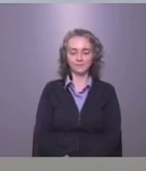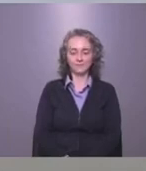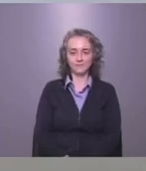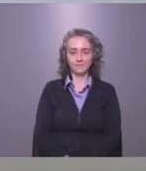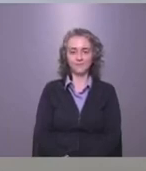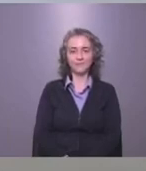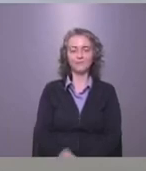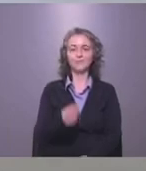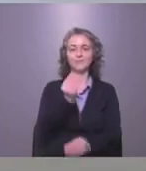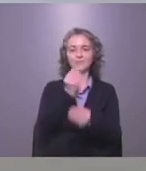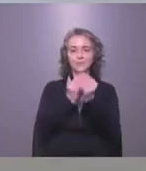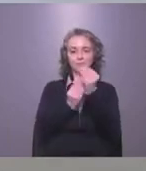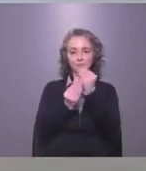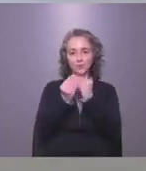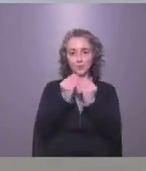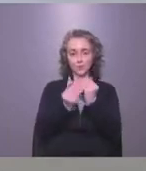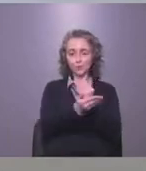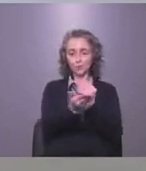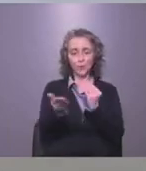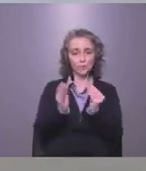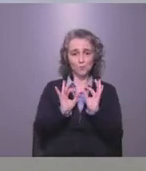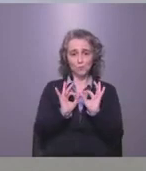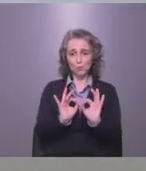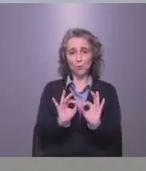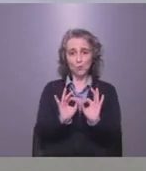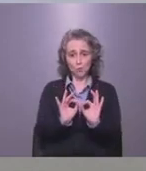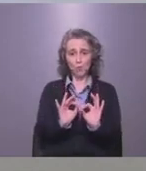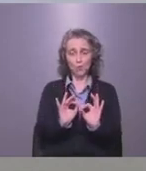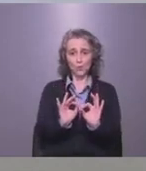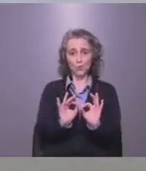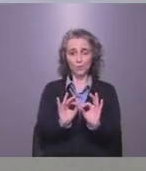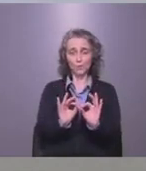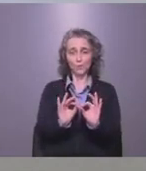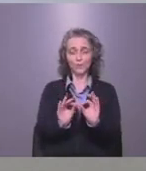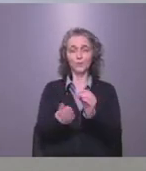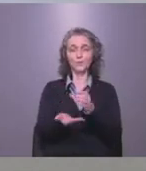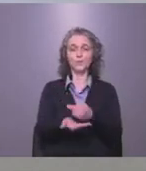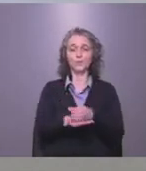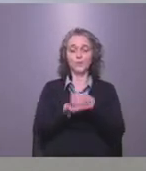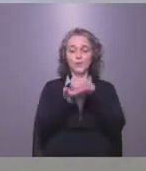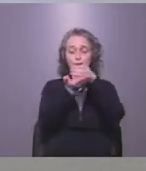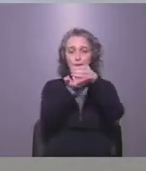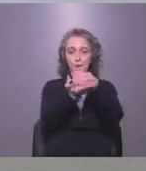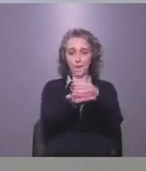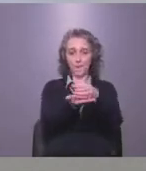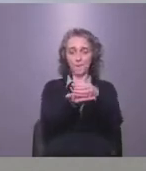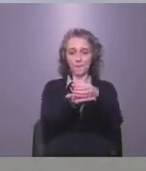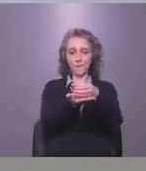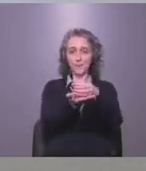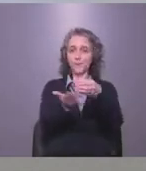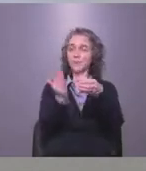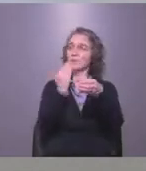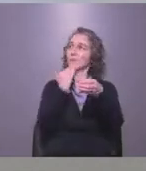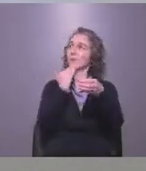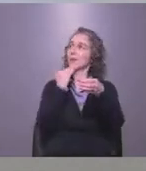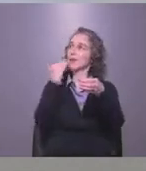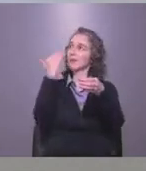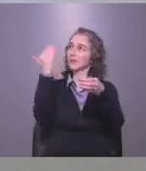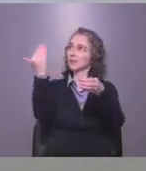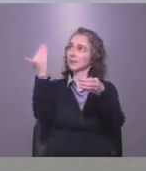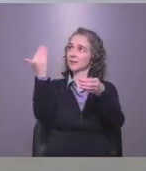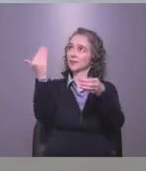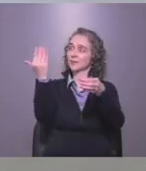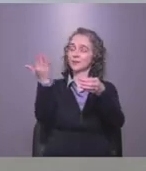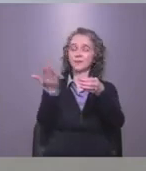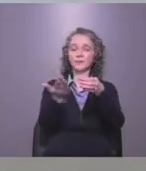De igual modo, no fim da ceia, tomou o cálice, de novo vos deu